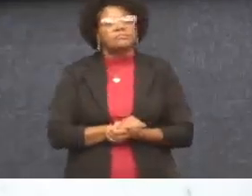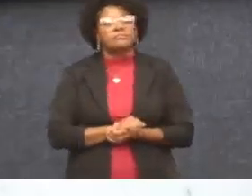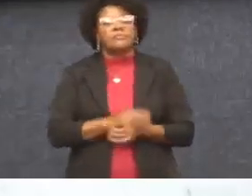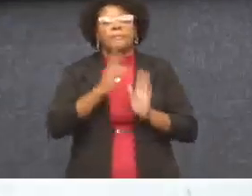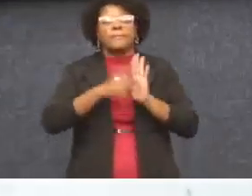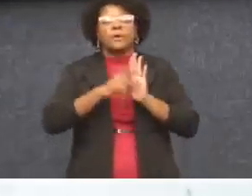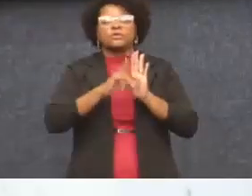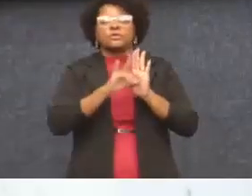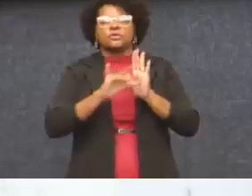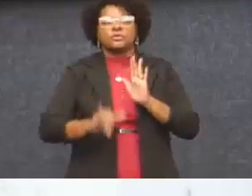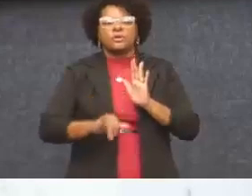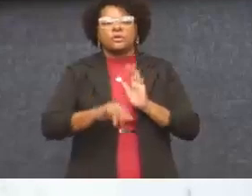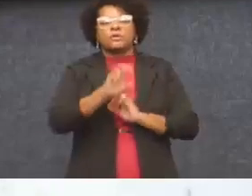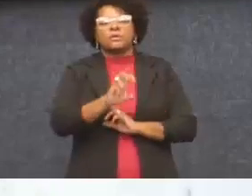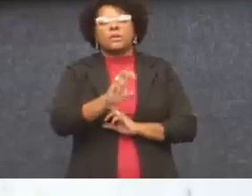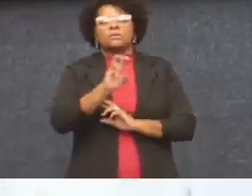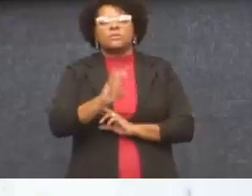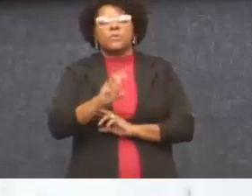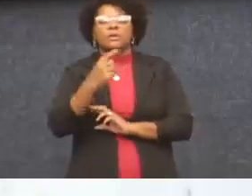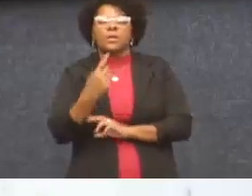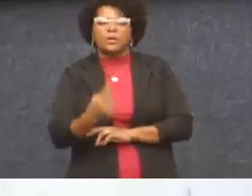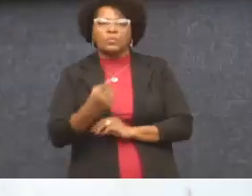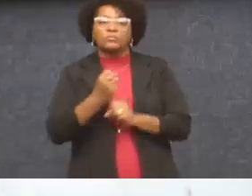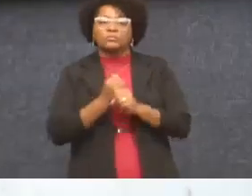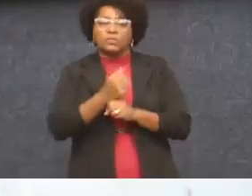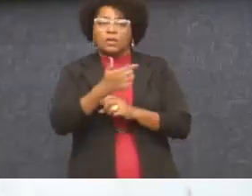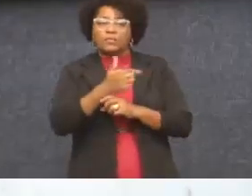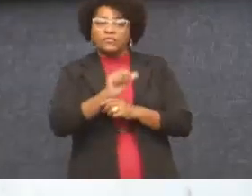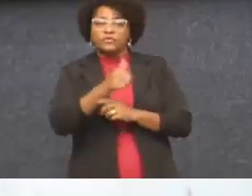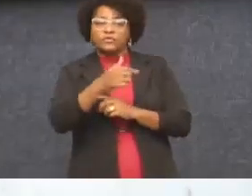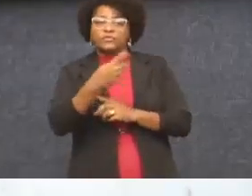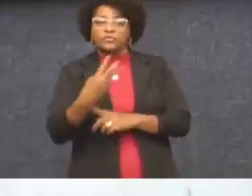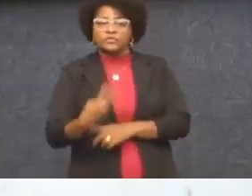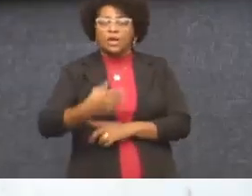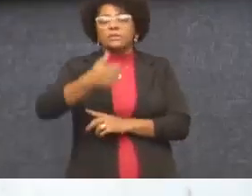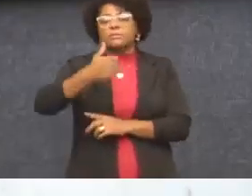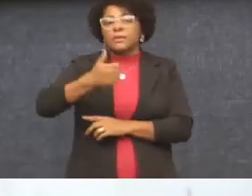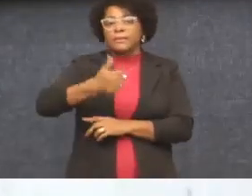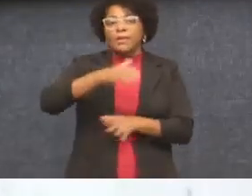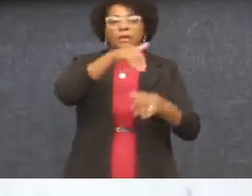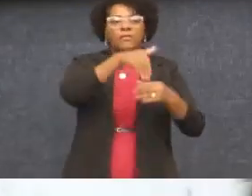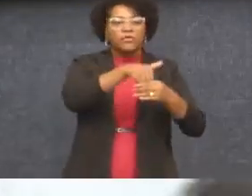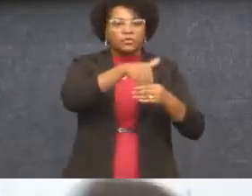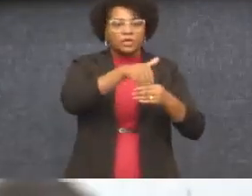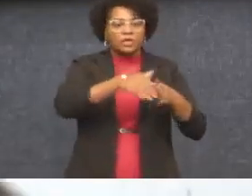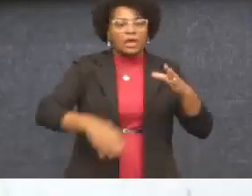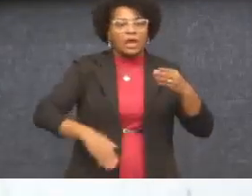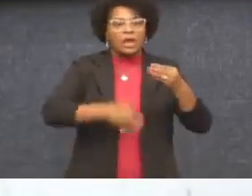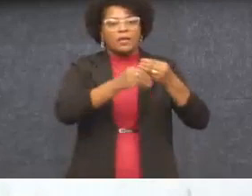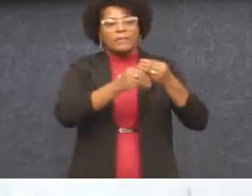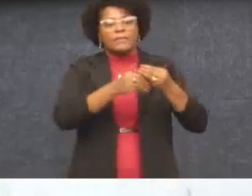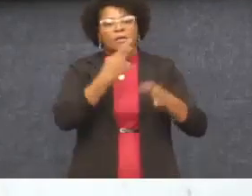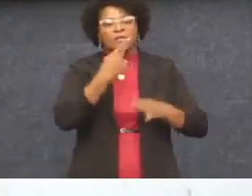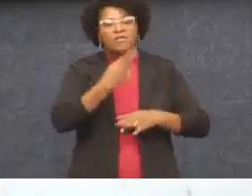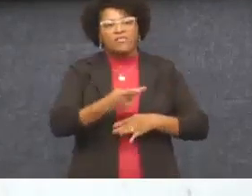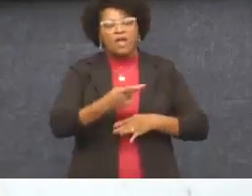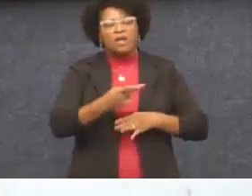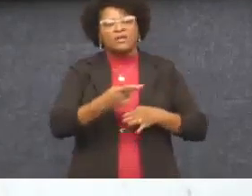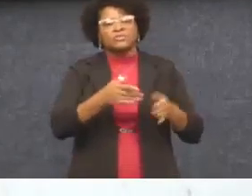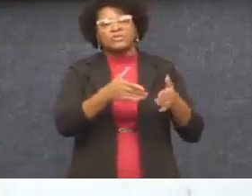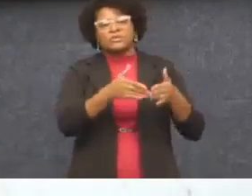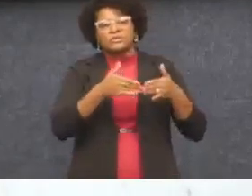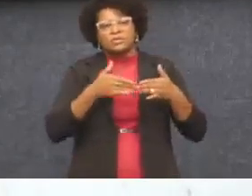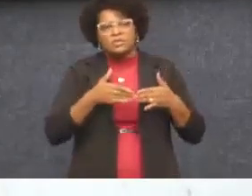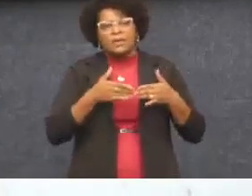Projeto de lei 551/2023, primeiro turno. Henrique. Ementa dispõe sobre regras de licenciamento,